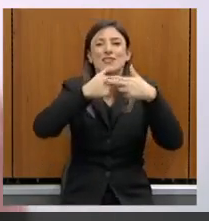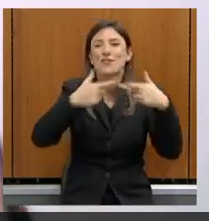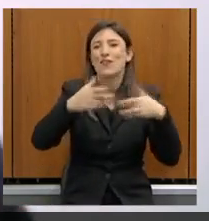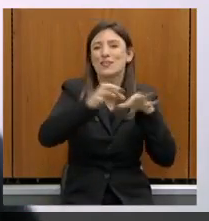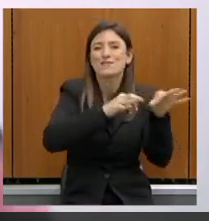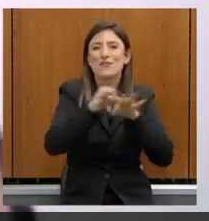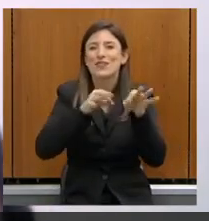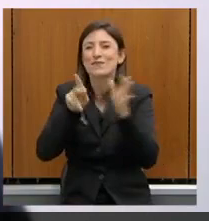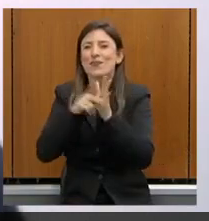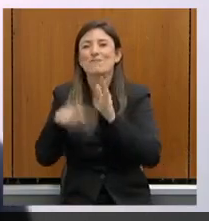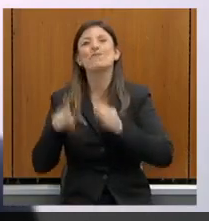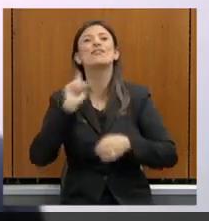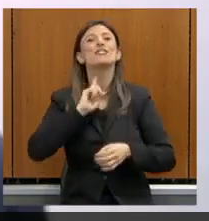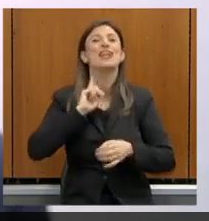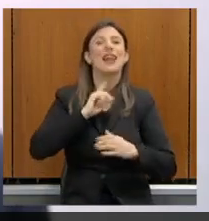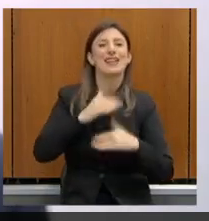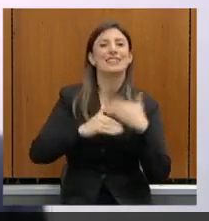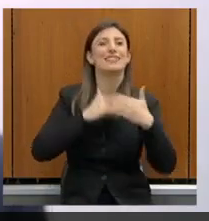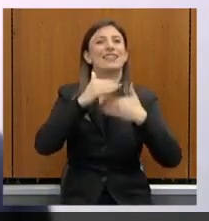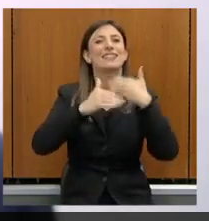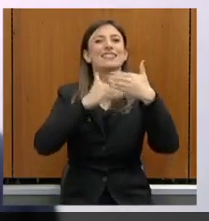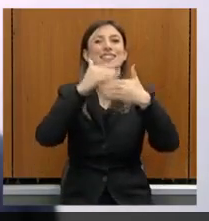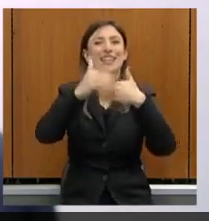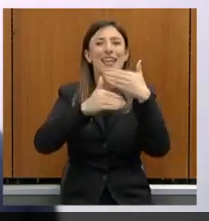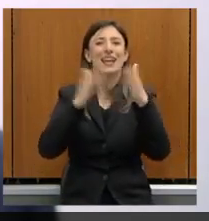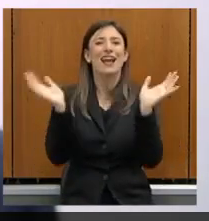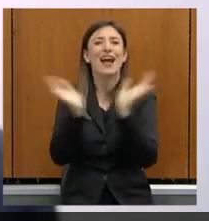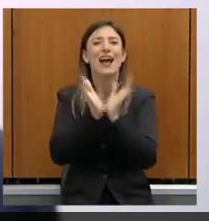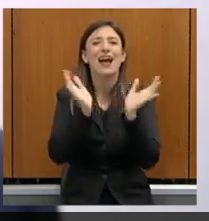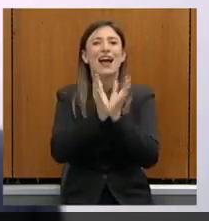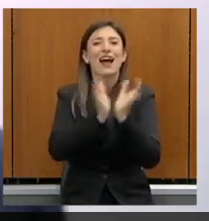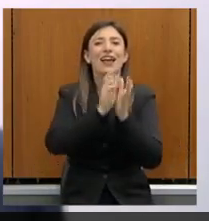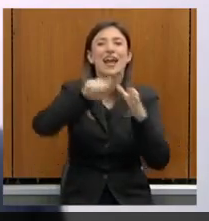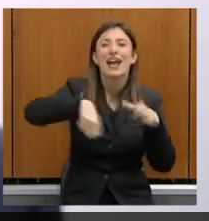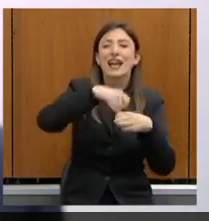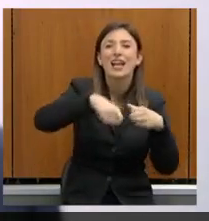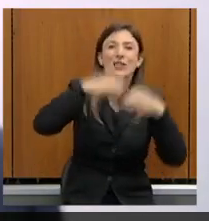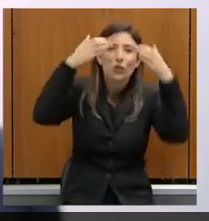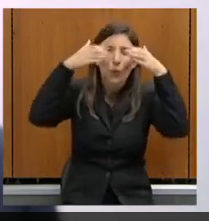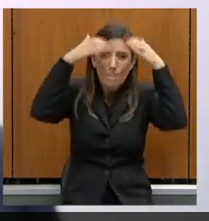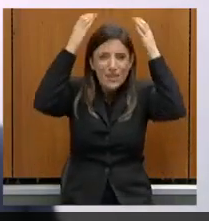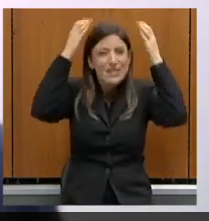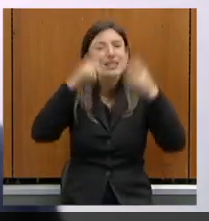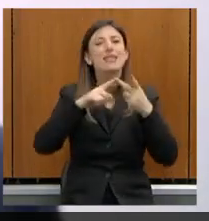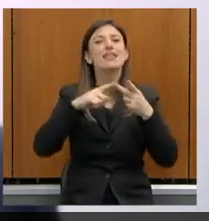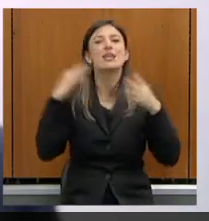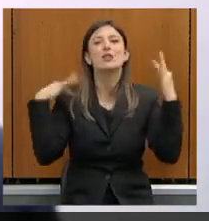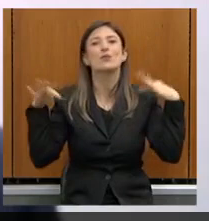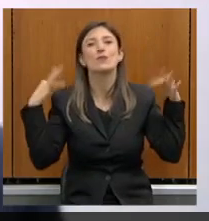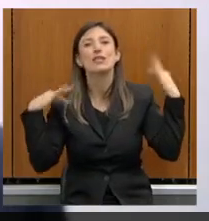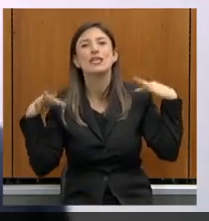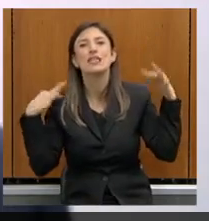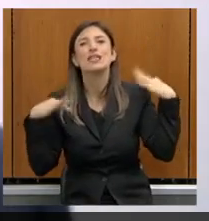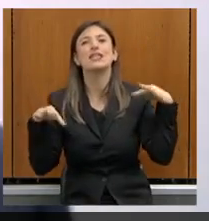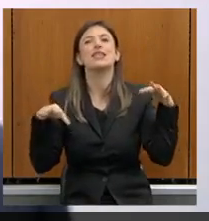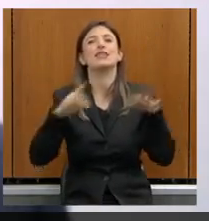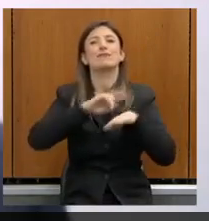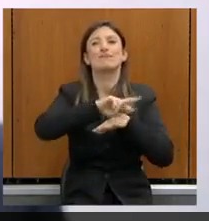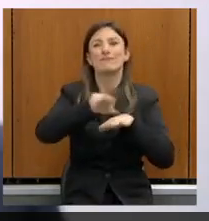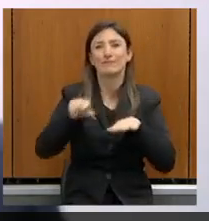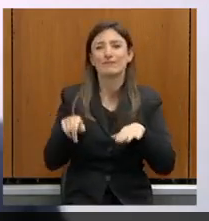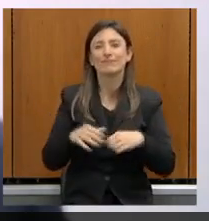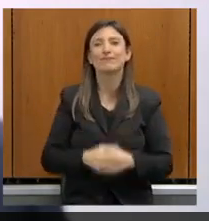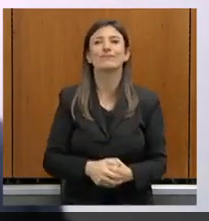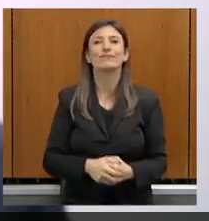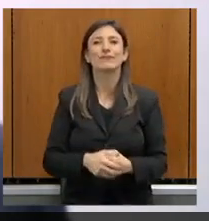possa crescer no sentido de gastronomia, turismo e também aí eventos. Muito bem. E